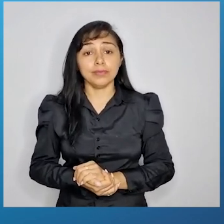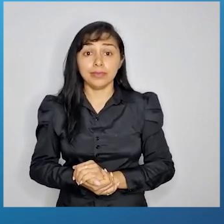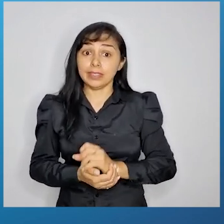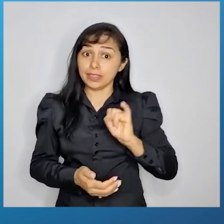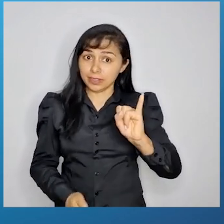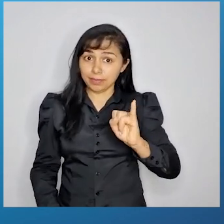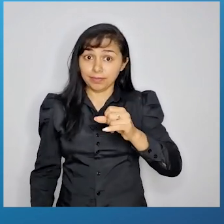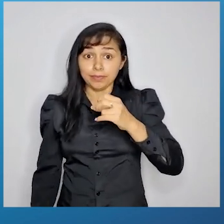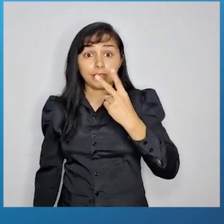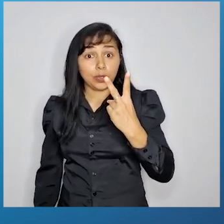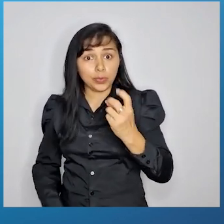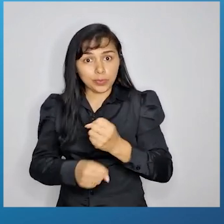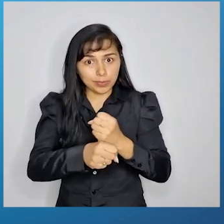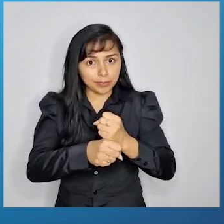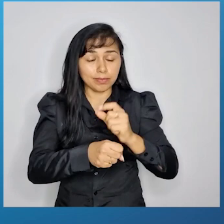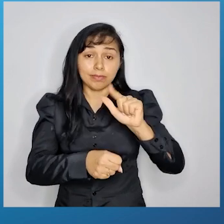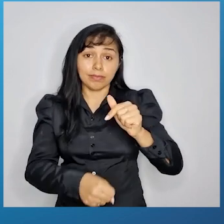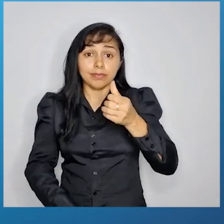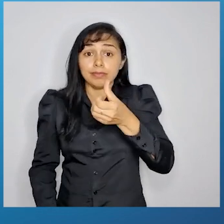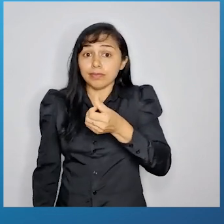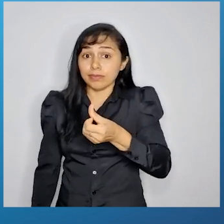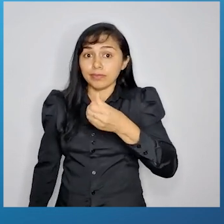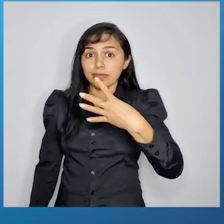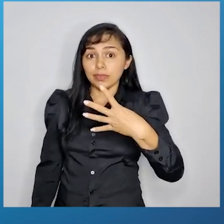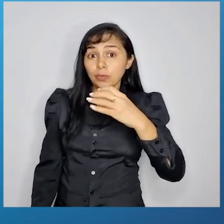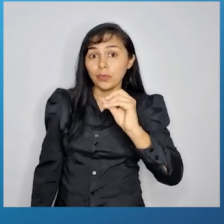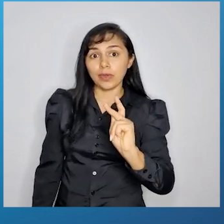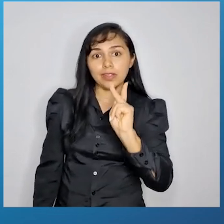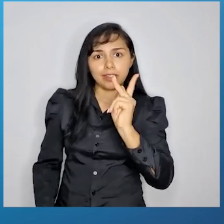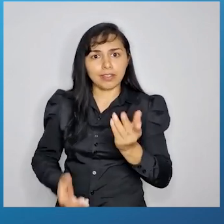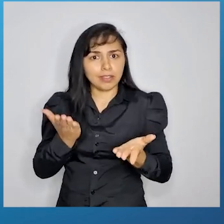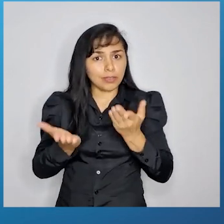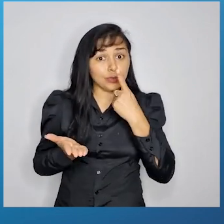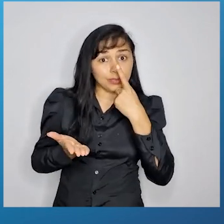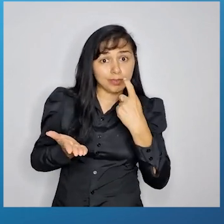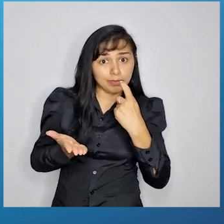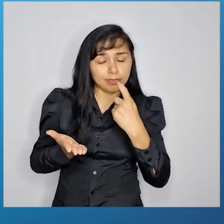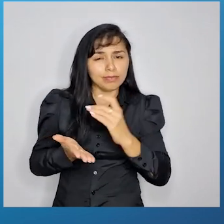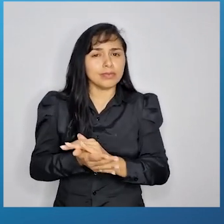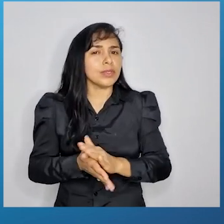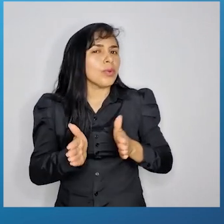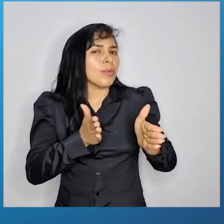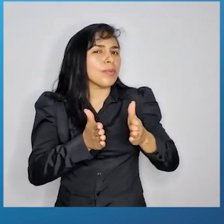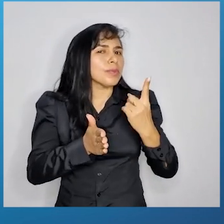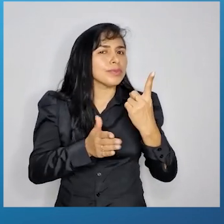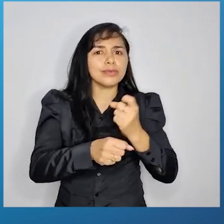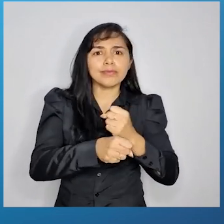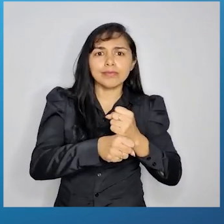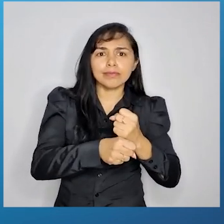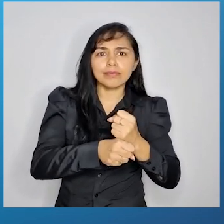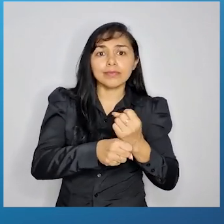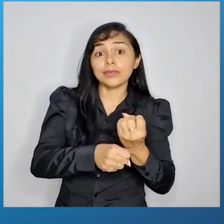2 anos são 640 e para um ano eu vou precisar então